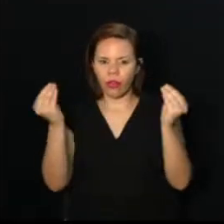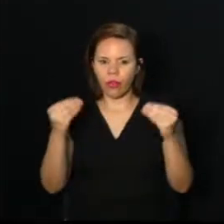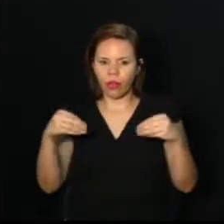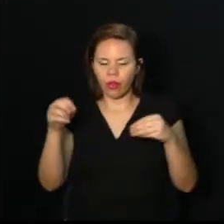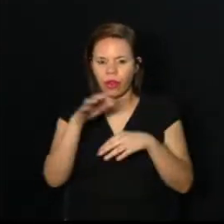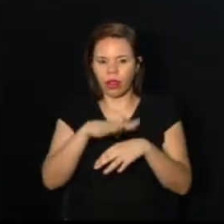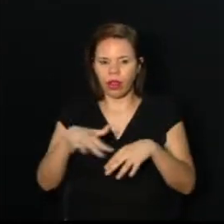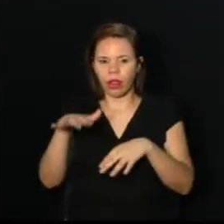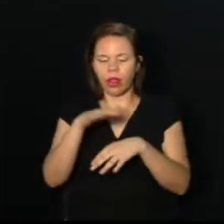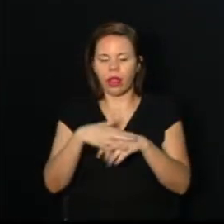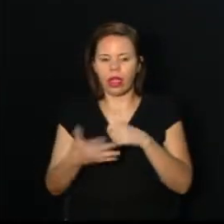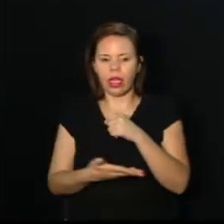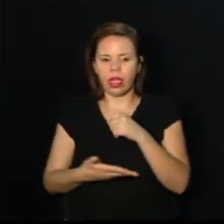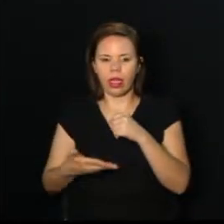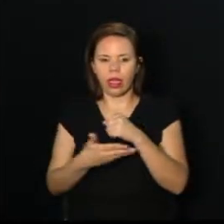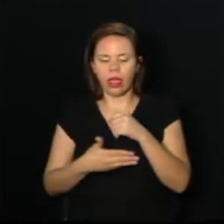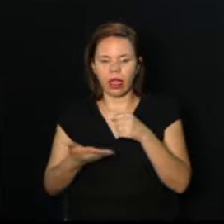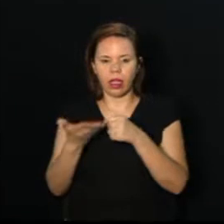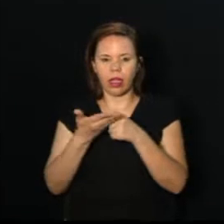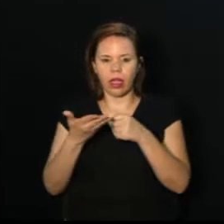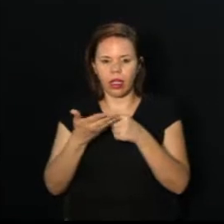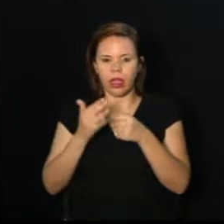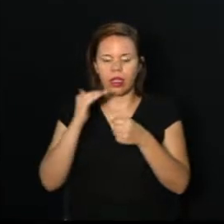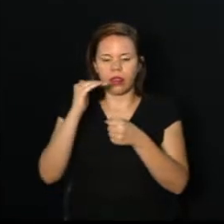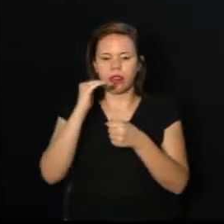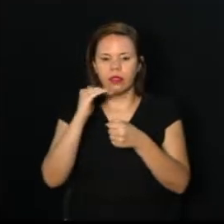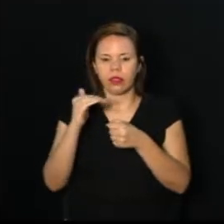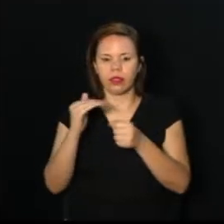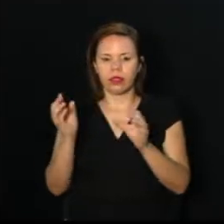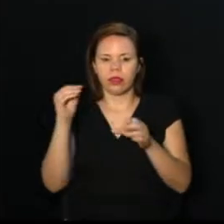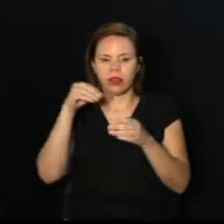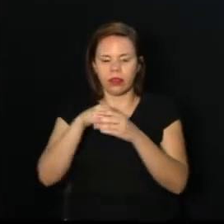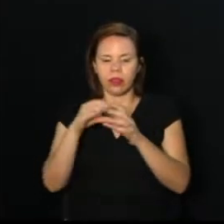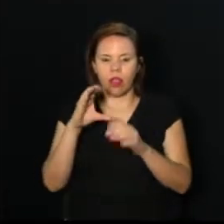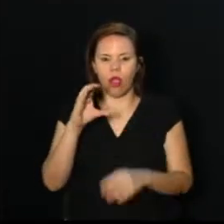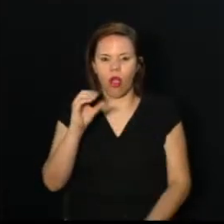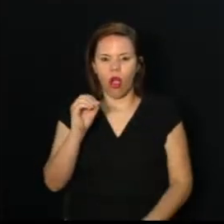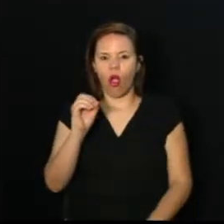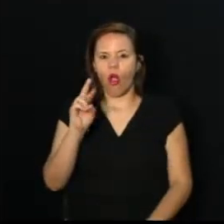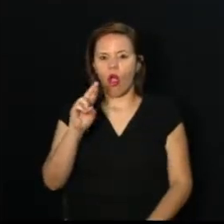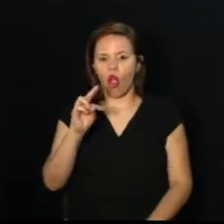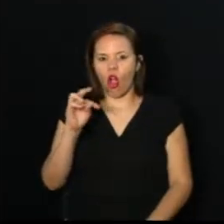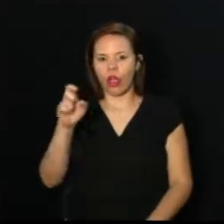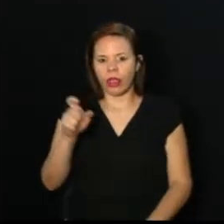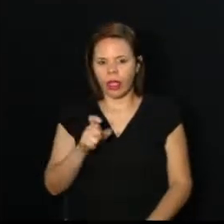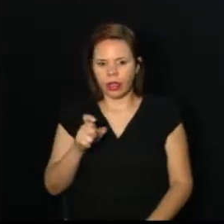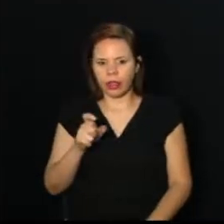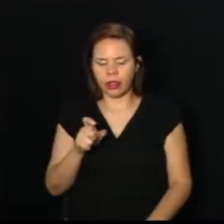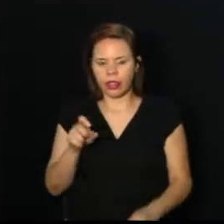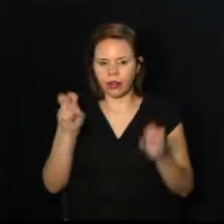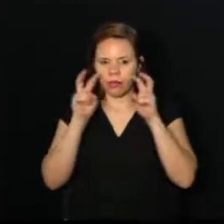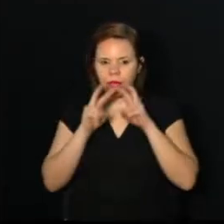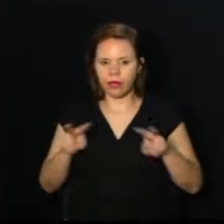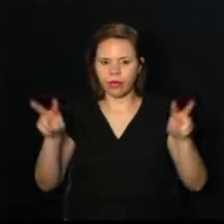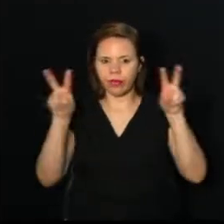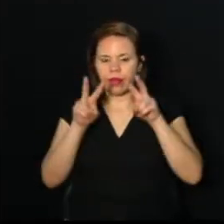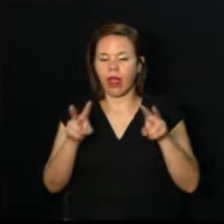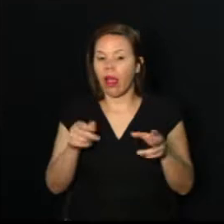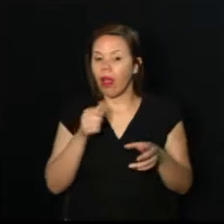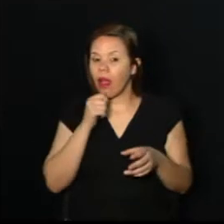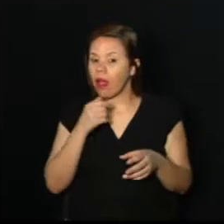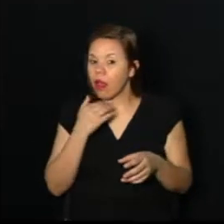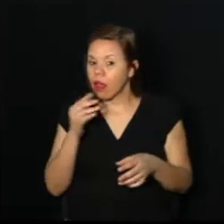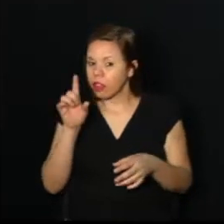áreas primárias, secundárias e terciárias do córtex visual. Não contente ainda